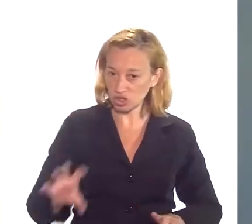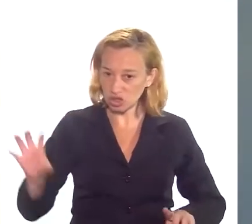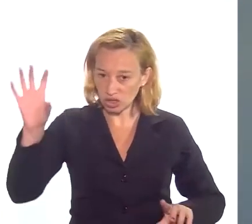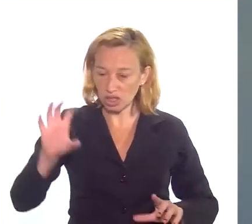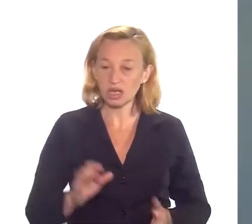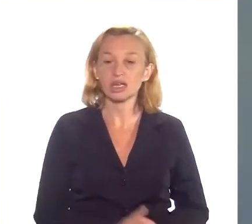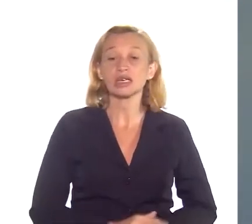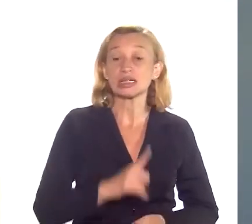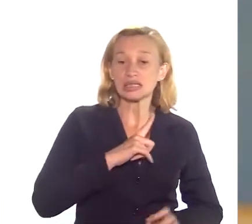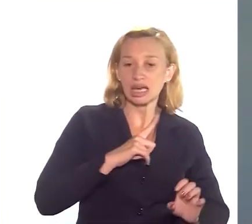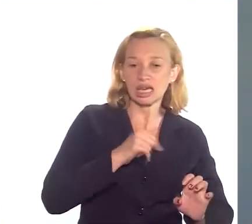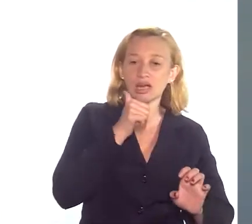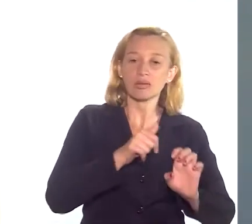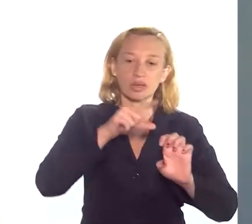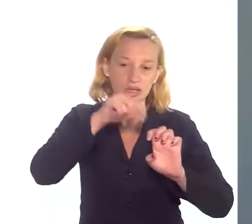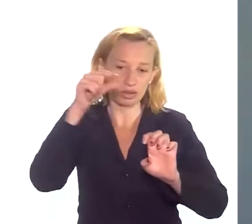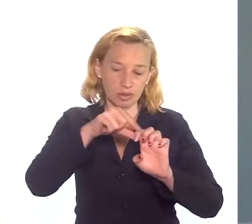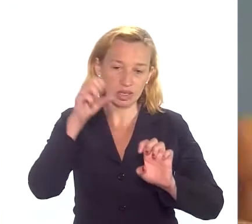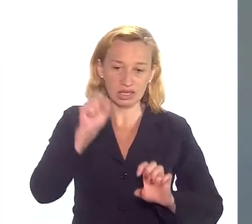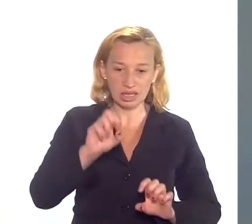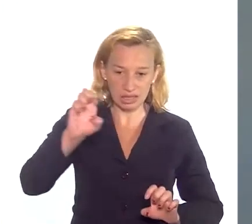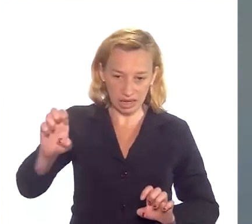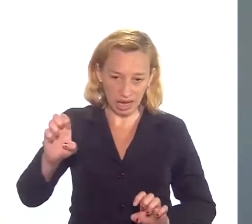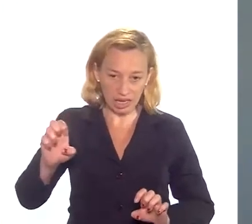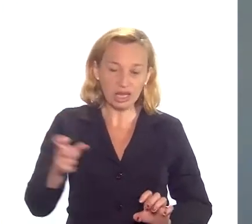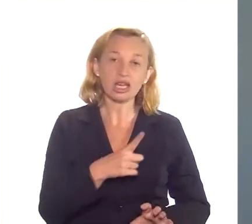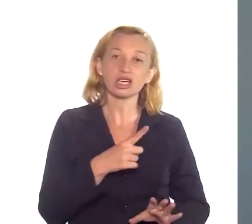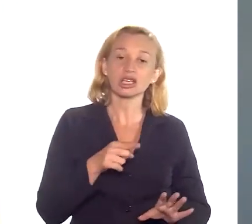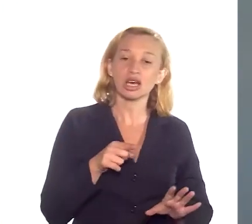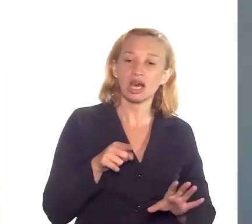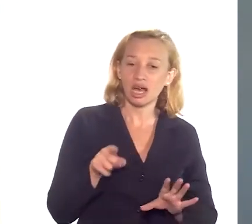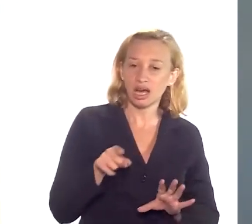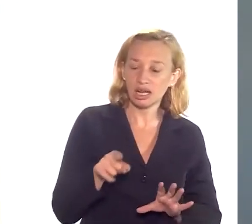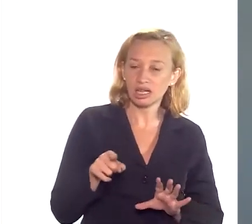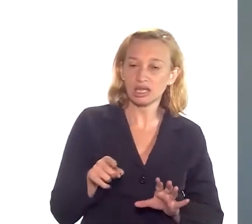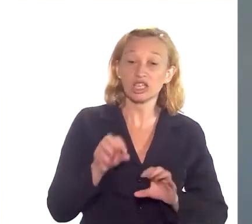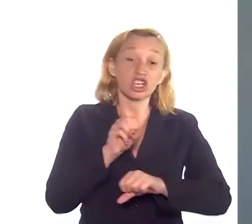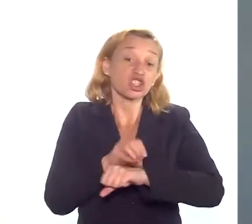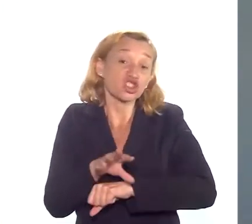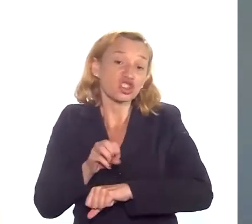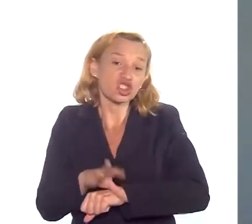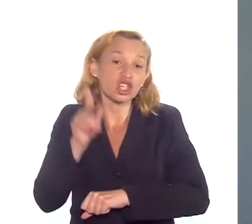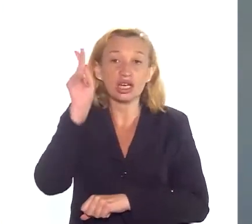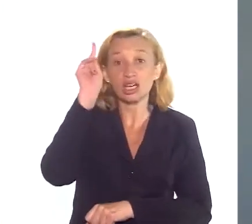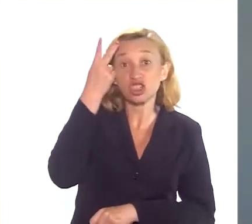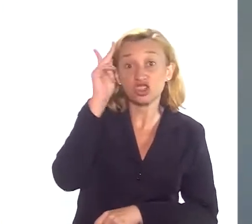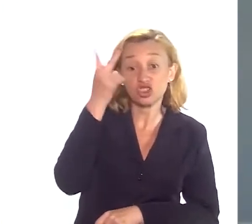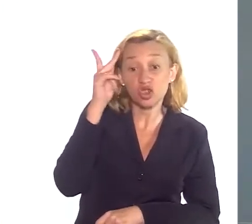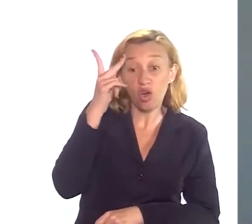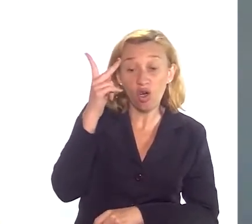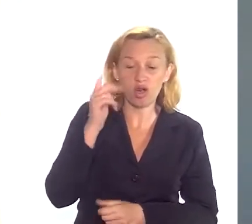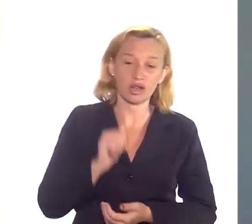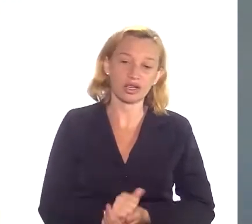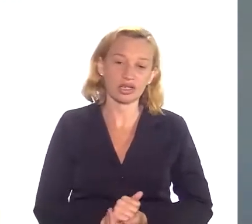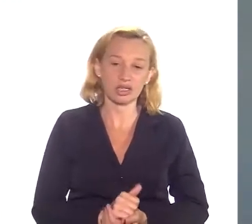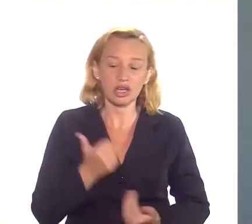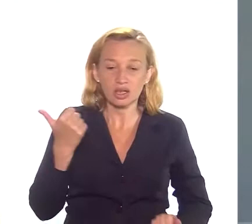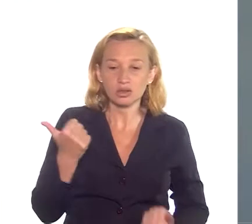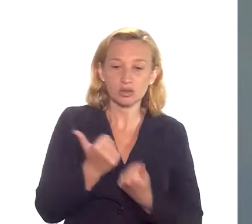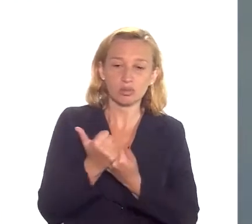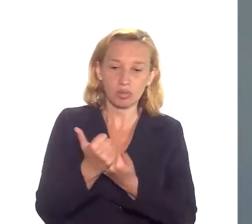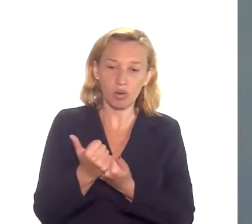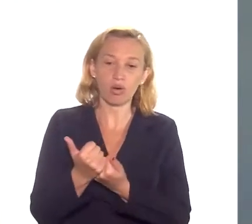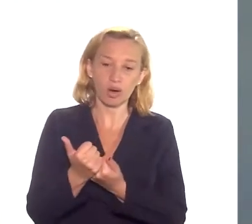nos estados, e existe a plataforma das empreendedoras Sebrae, em que a gente traz ali dicas, histórias